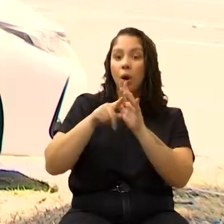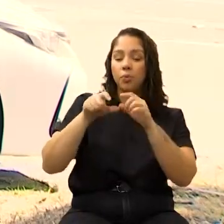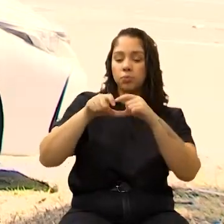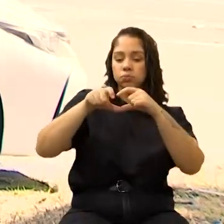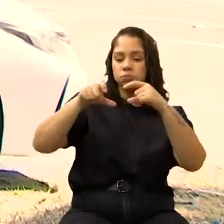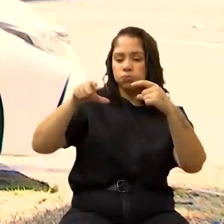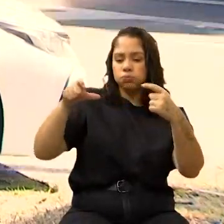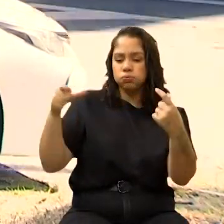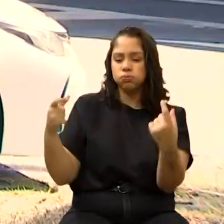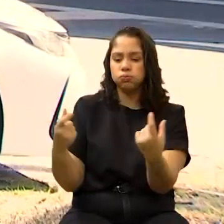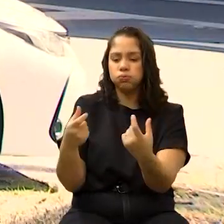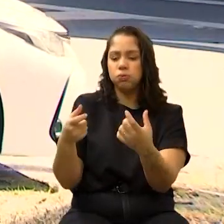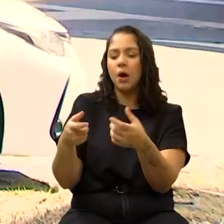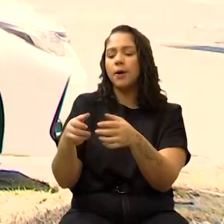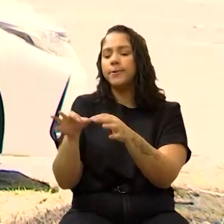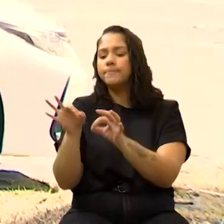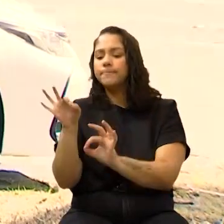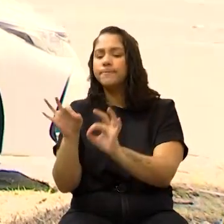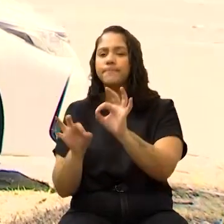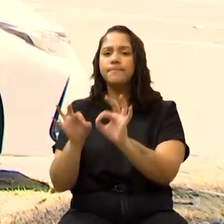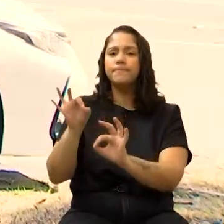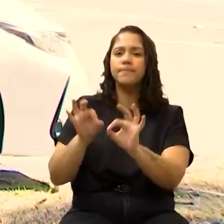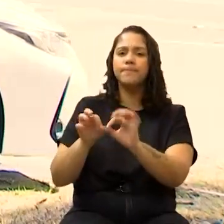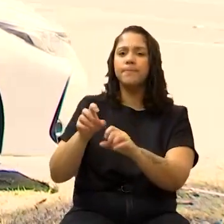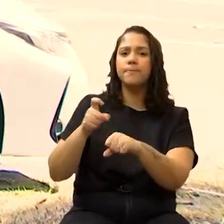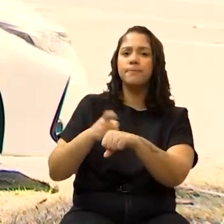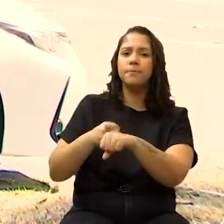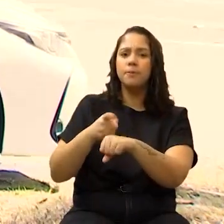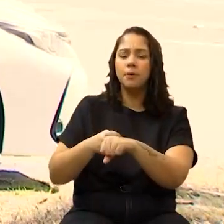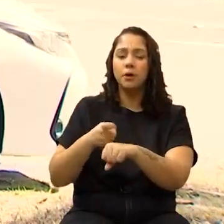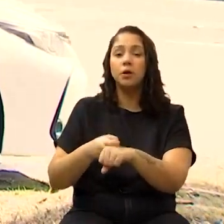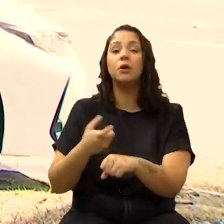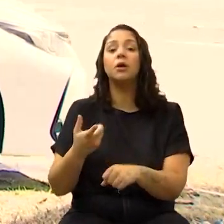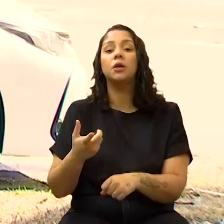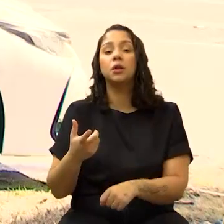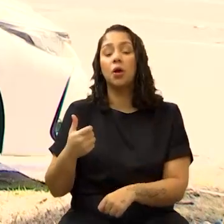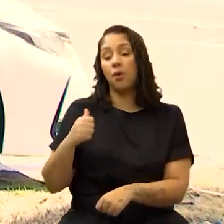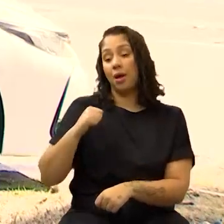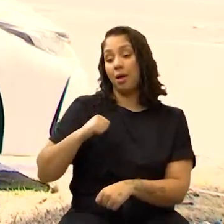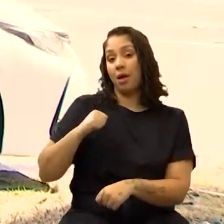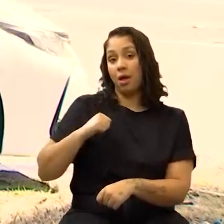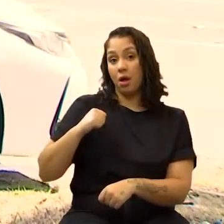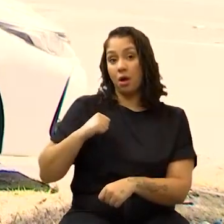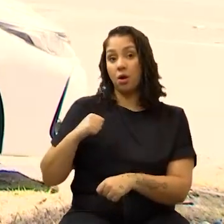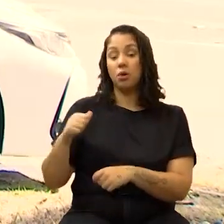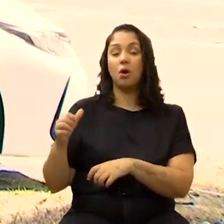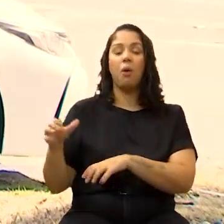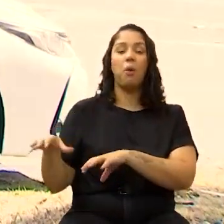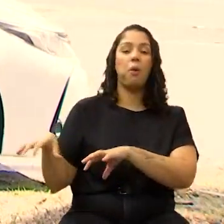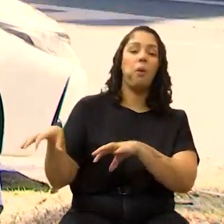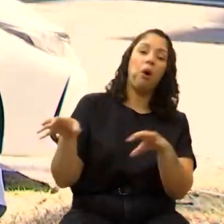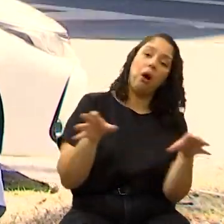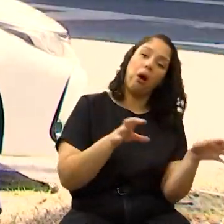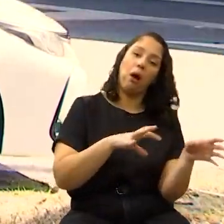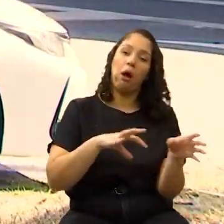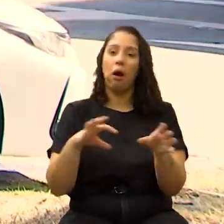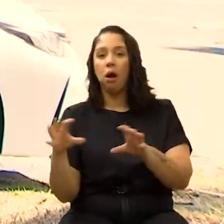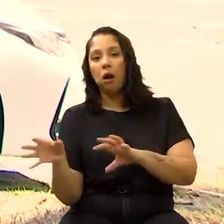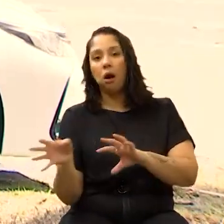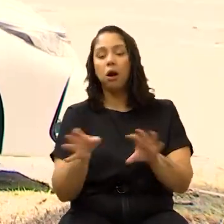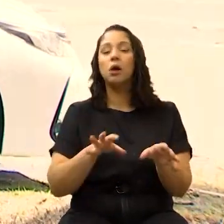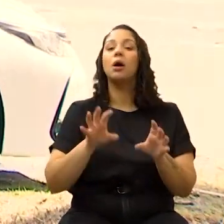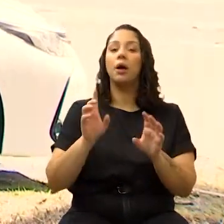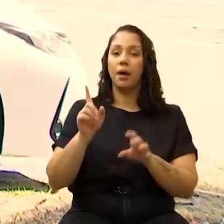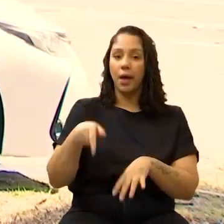para fazer essa arrumação. E lembrando, a bagagem mal estivada, ela é infração de trânsito. Então, para